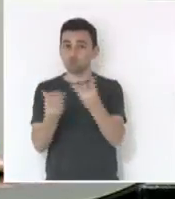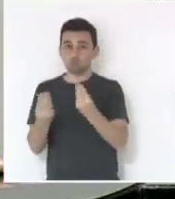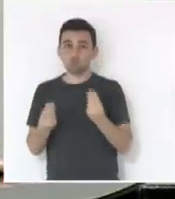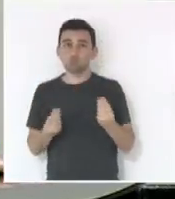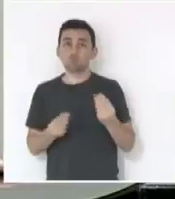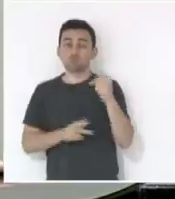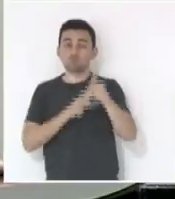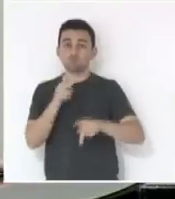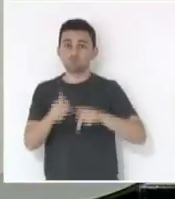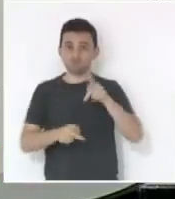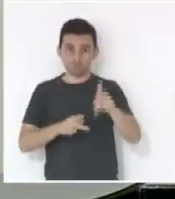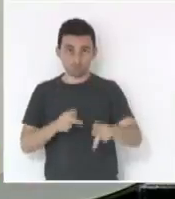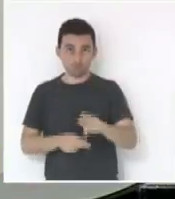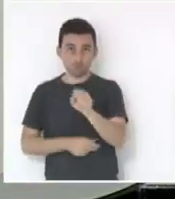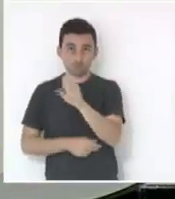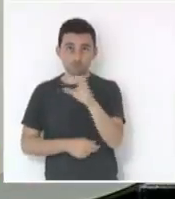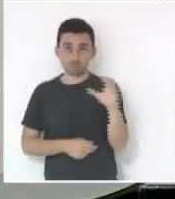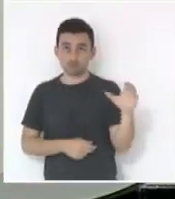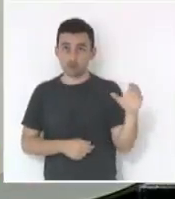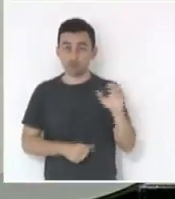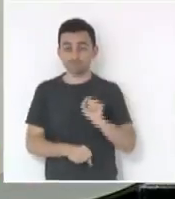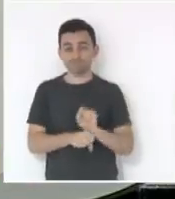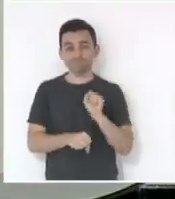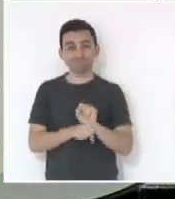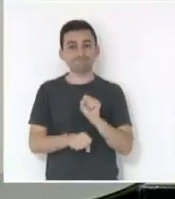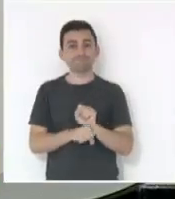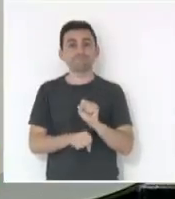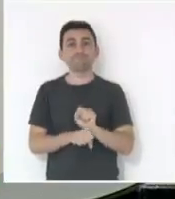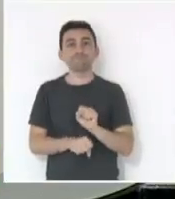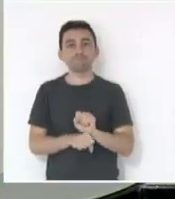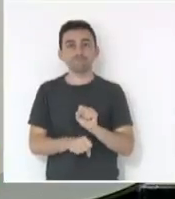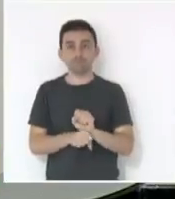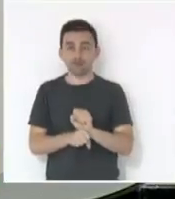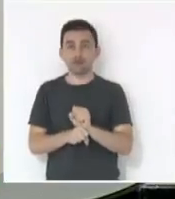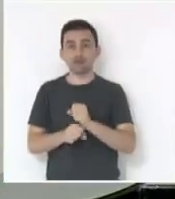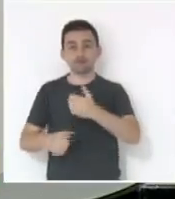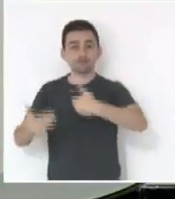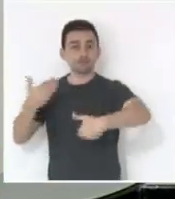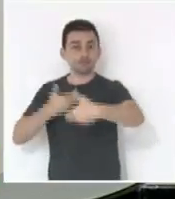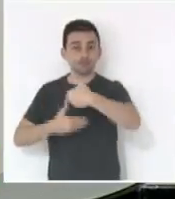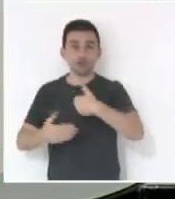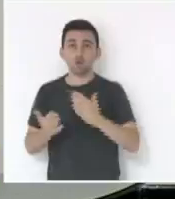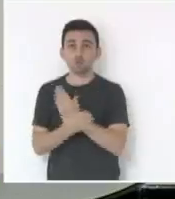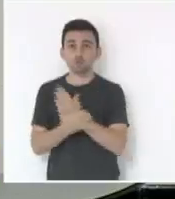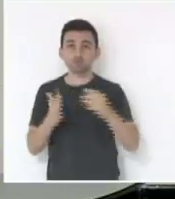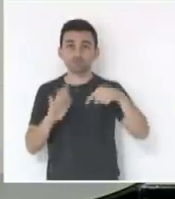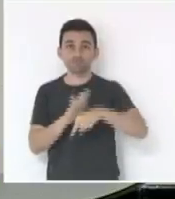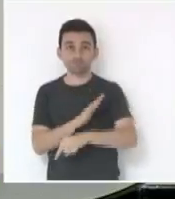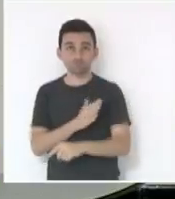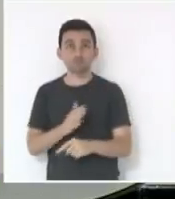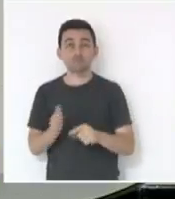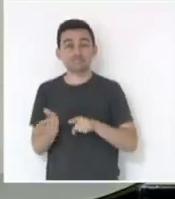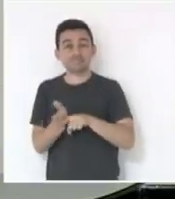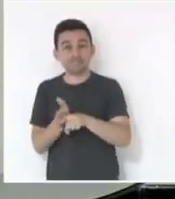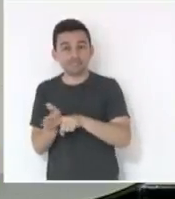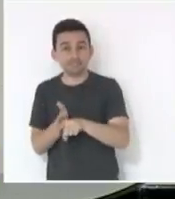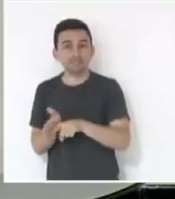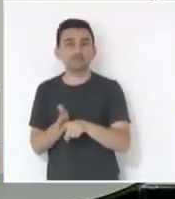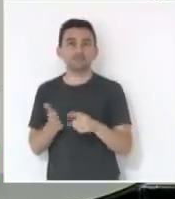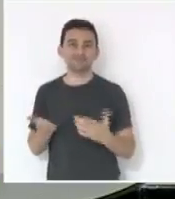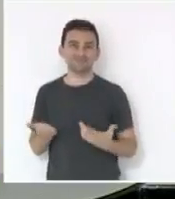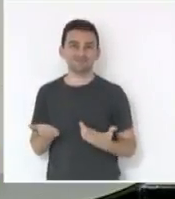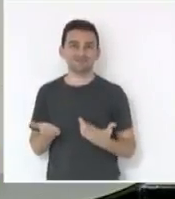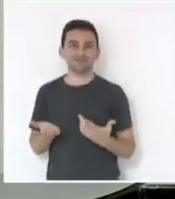catarinenses que estão à espera de atendimentos de alta complexidade, de exames. A partir